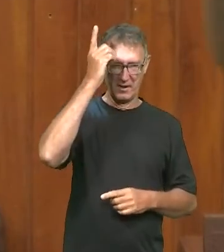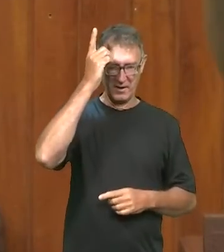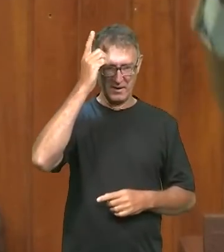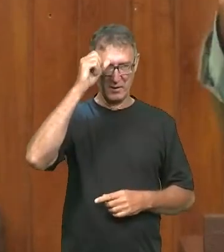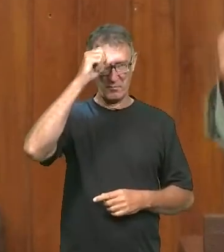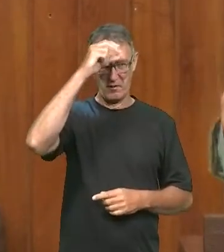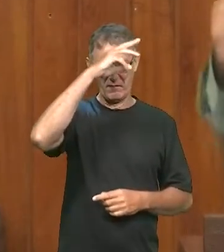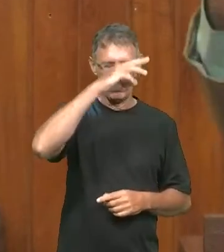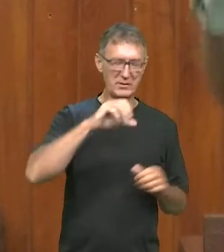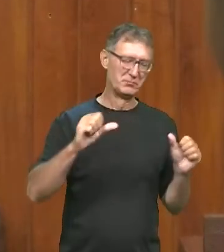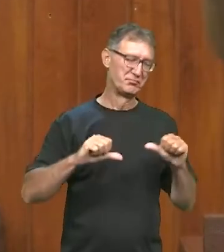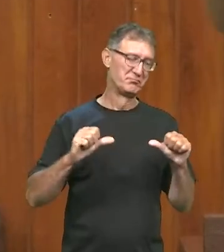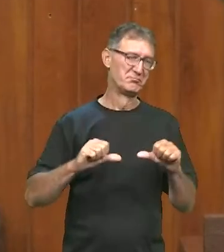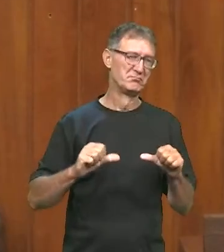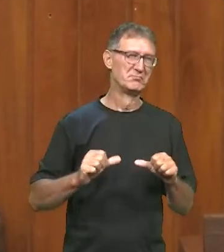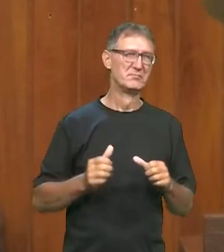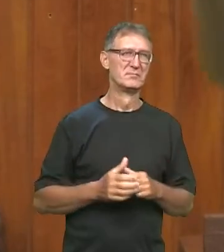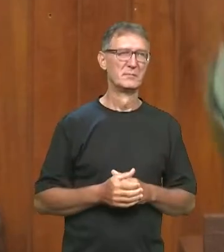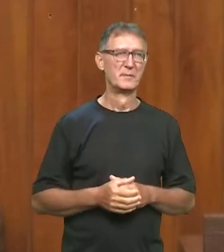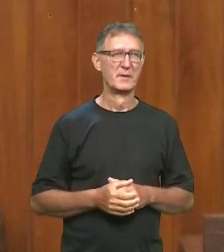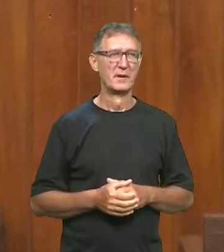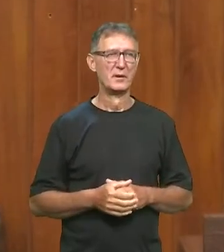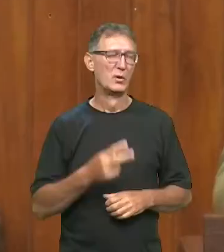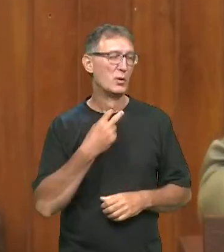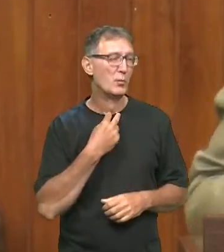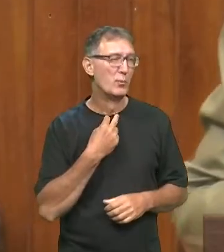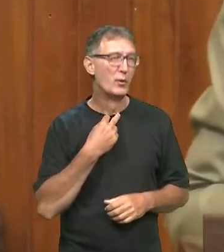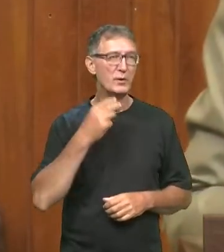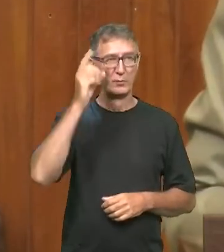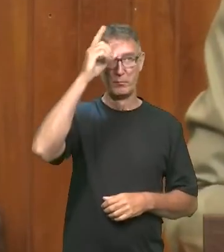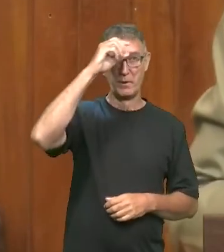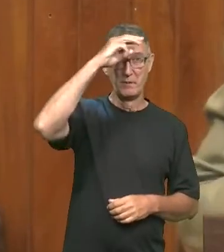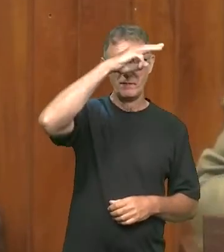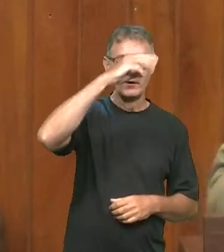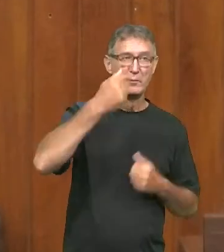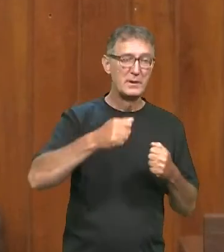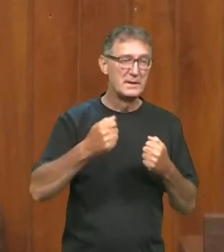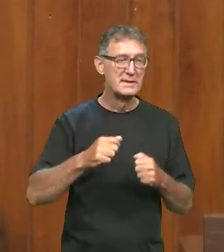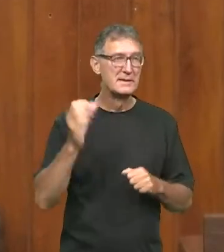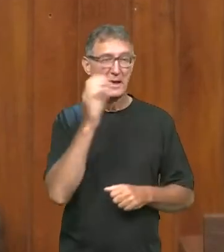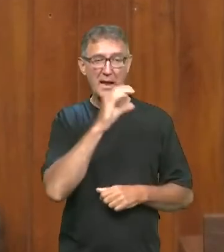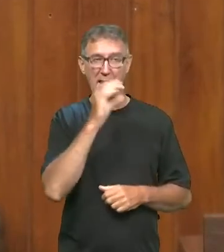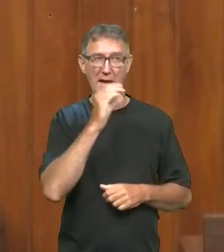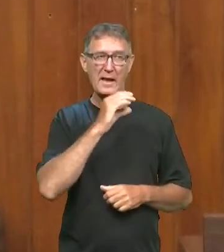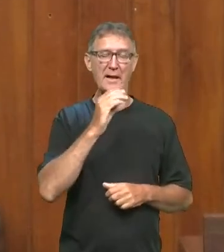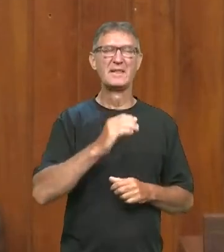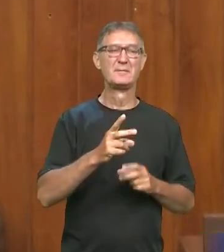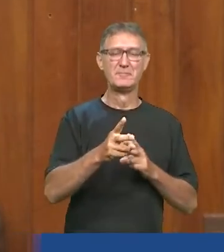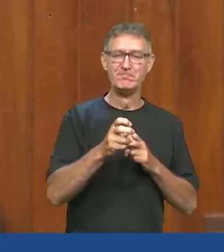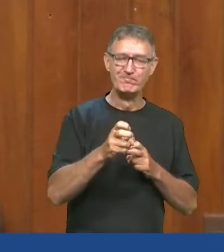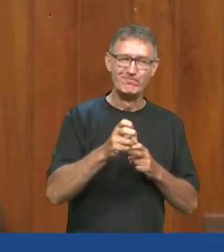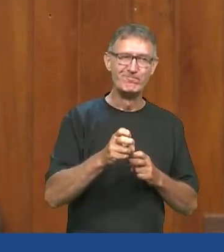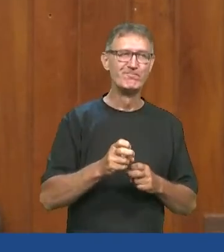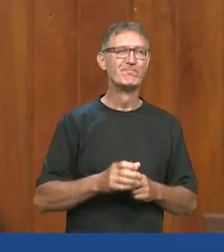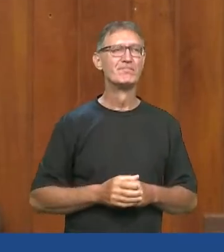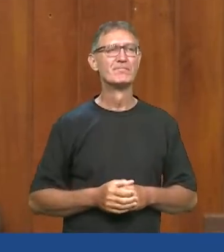é inadmissível, isso é inconcebível, que o prefeito reveja isso com urgência, para